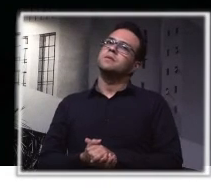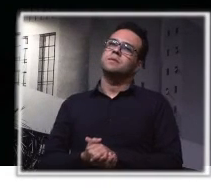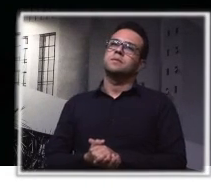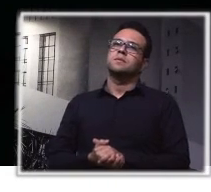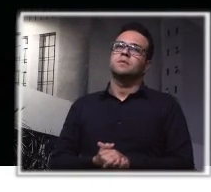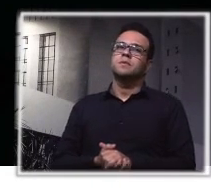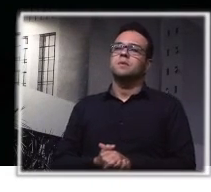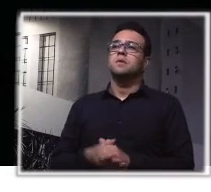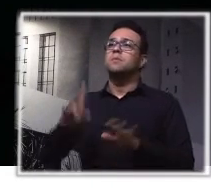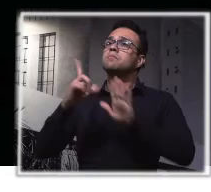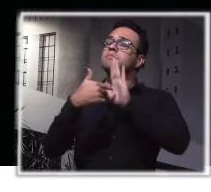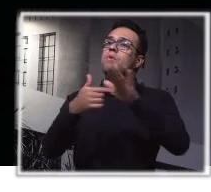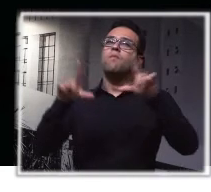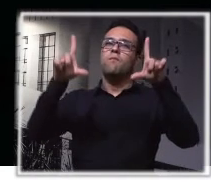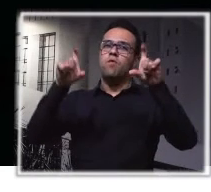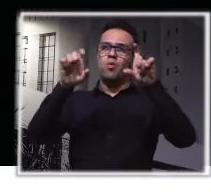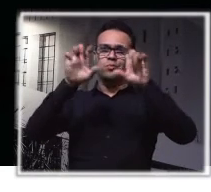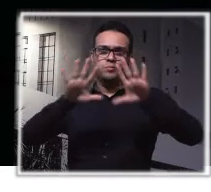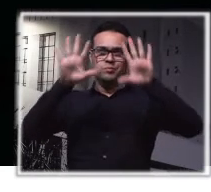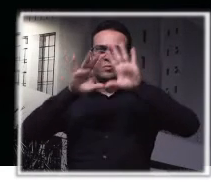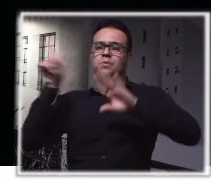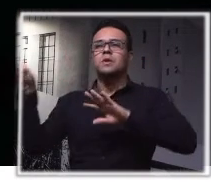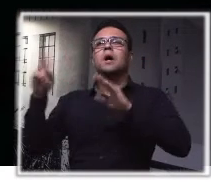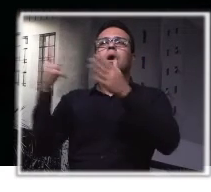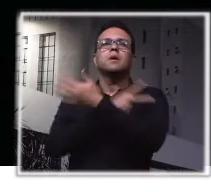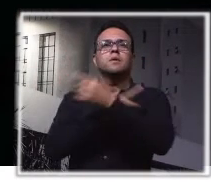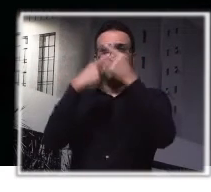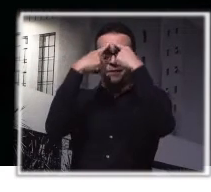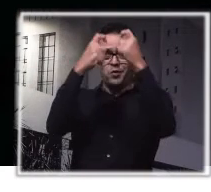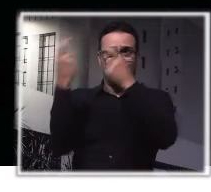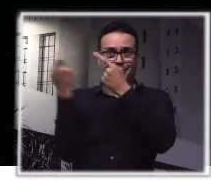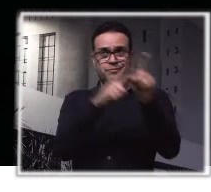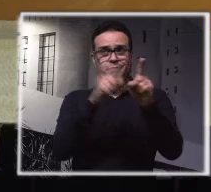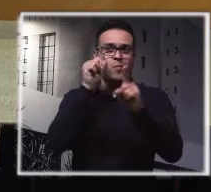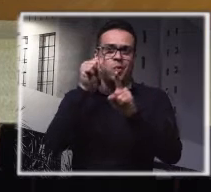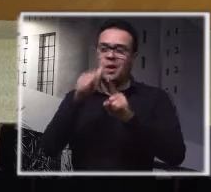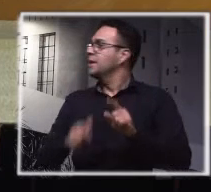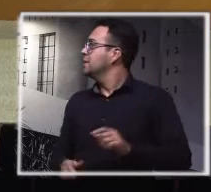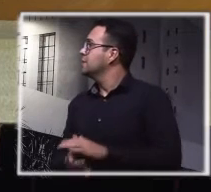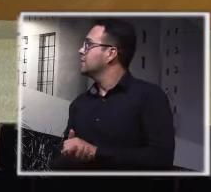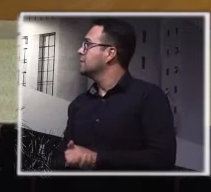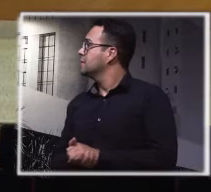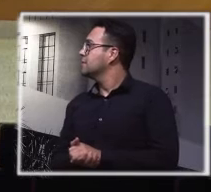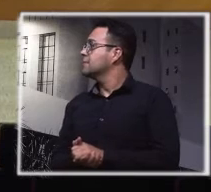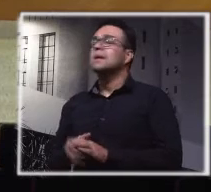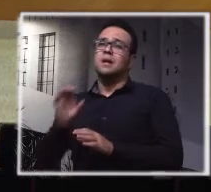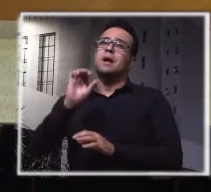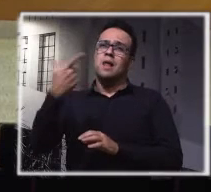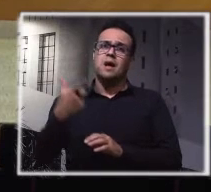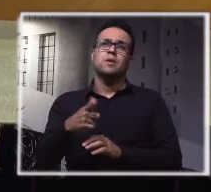Eu coloco essa foto para pensar nas violências que as mulheres sofrem. É claro, é uma foto